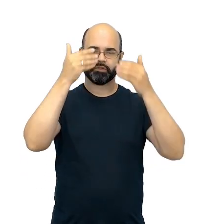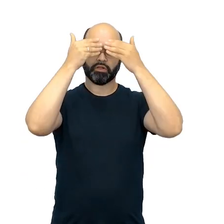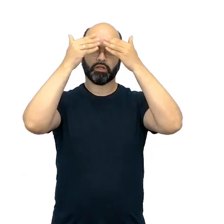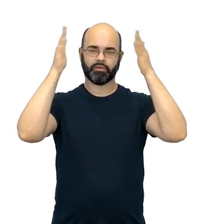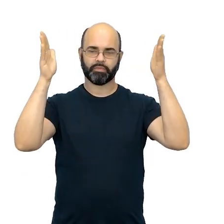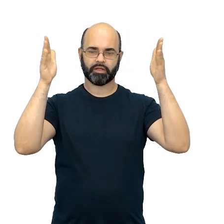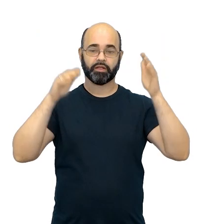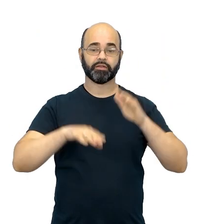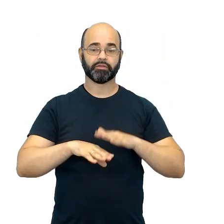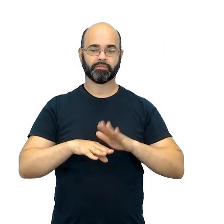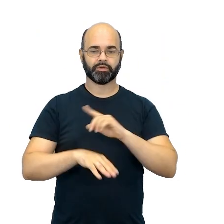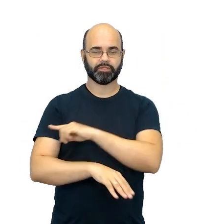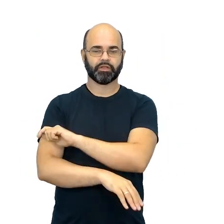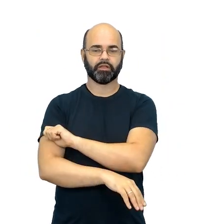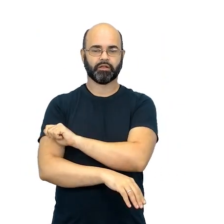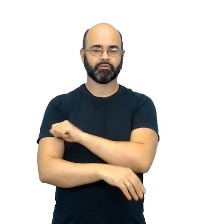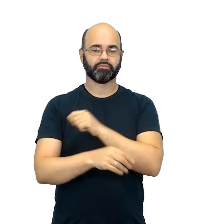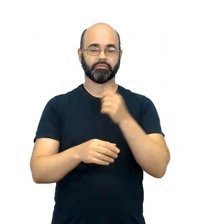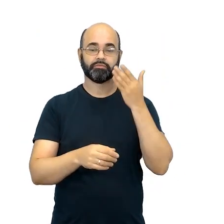aluno.